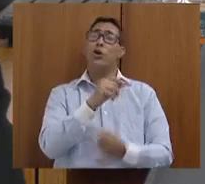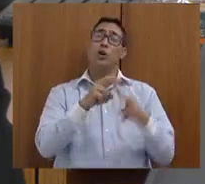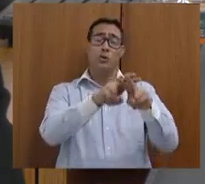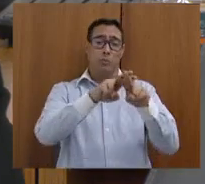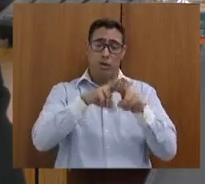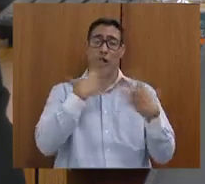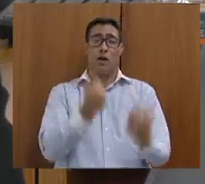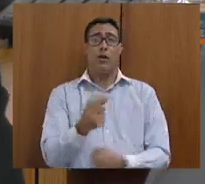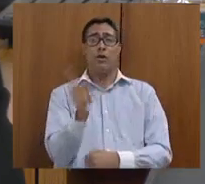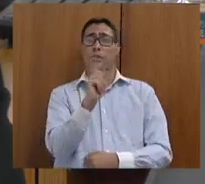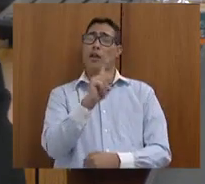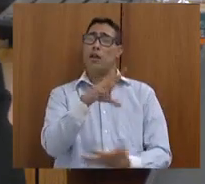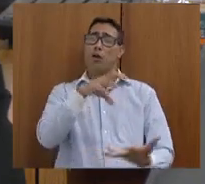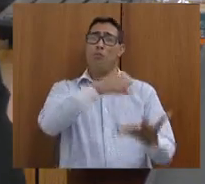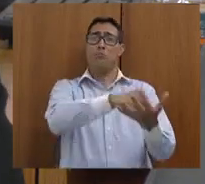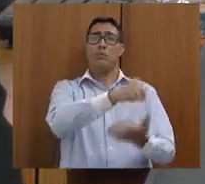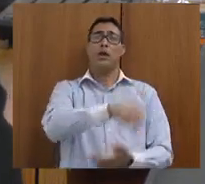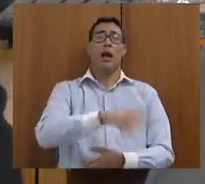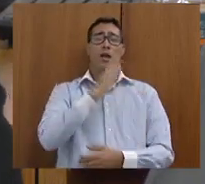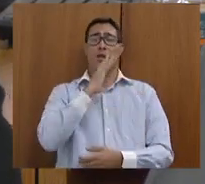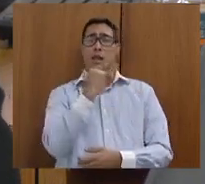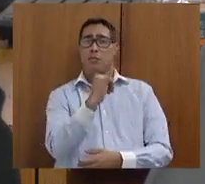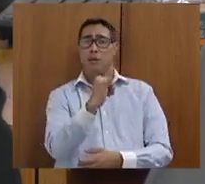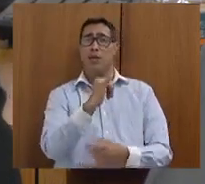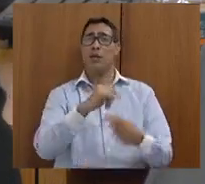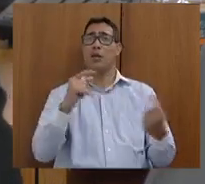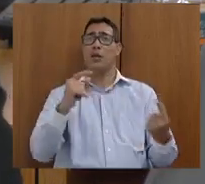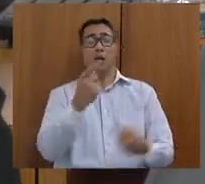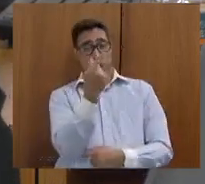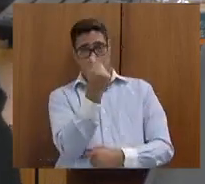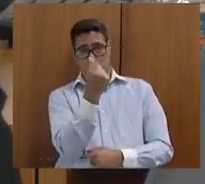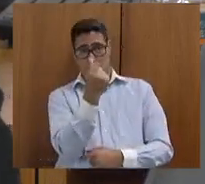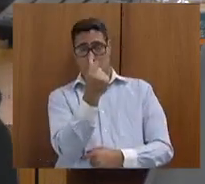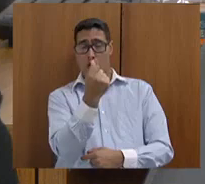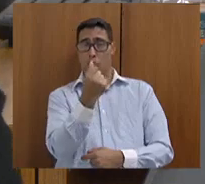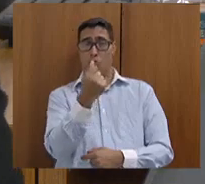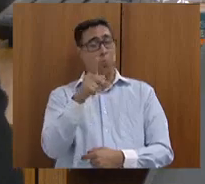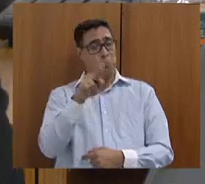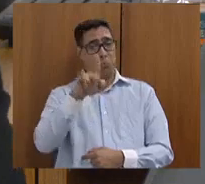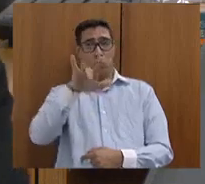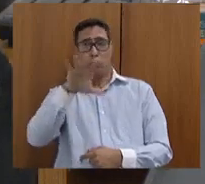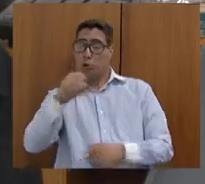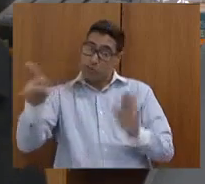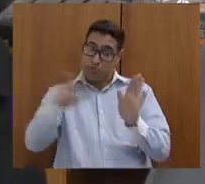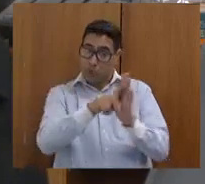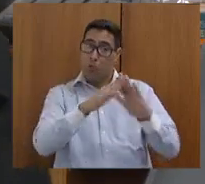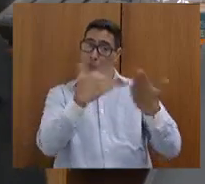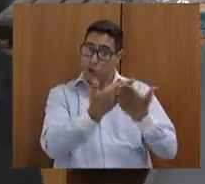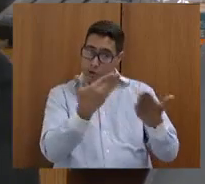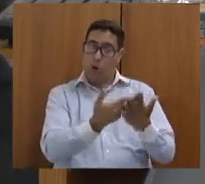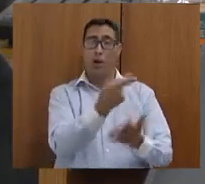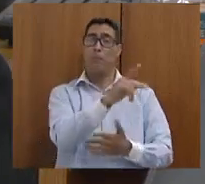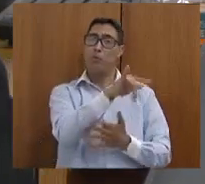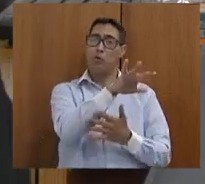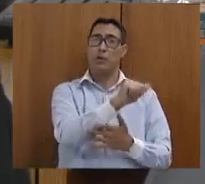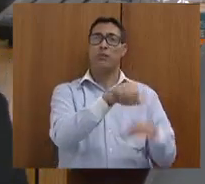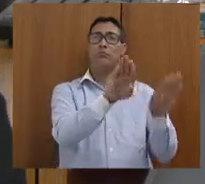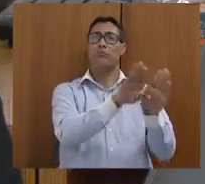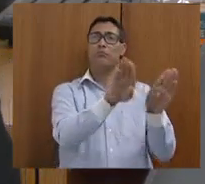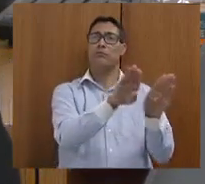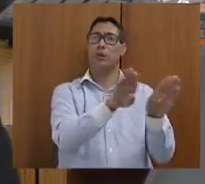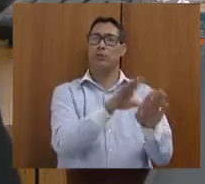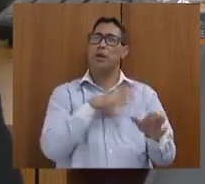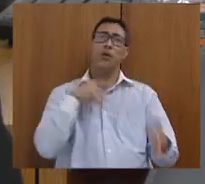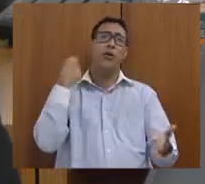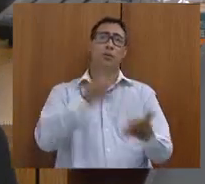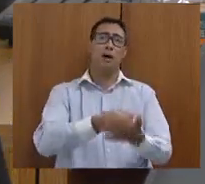da Cemig dinheiro público para a escola pública nunca é demais a gente reafirmar não é e vamos